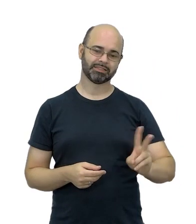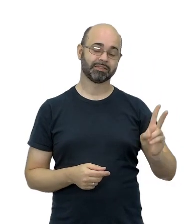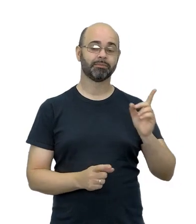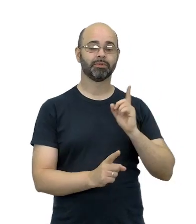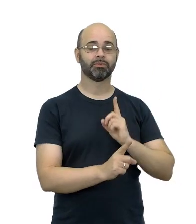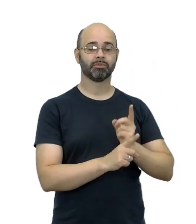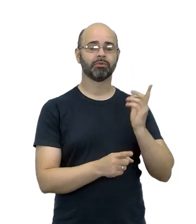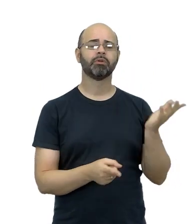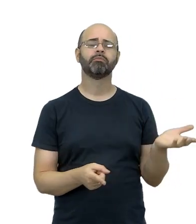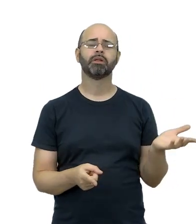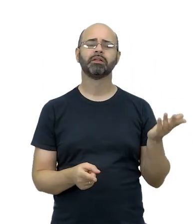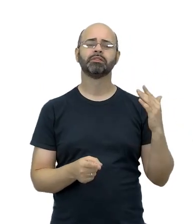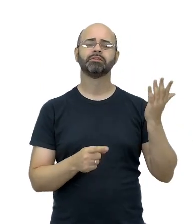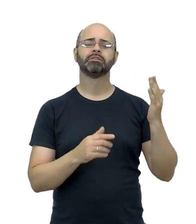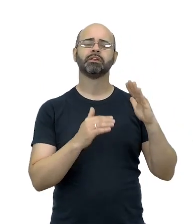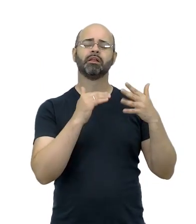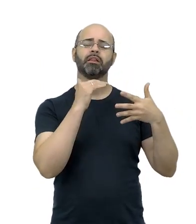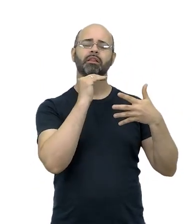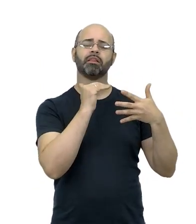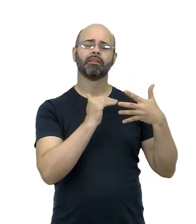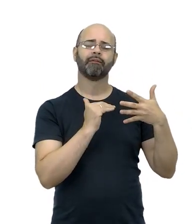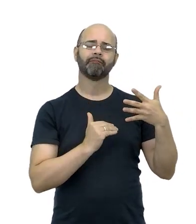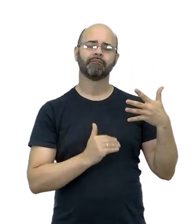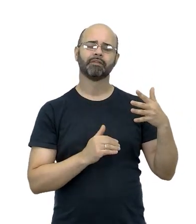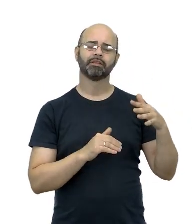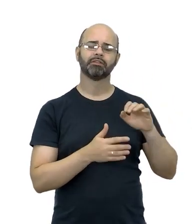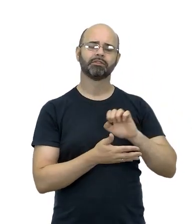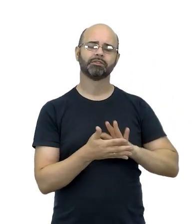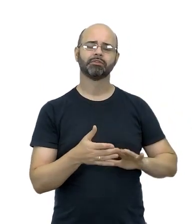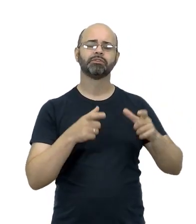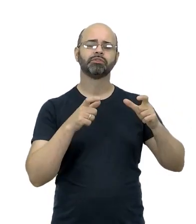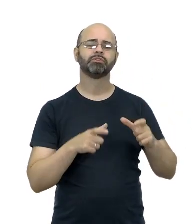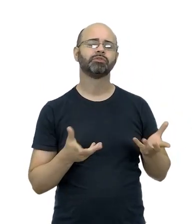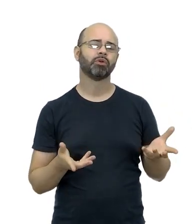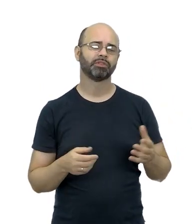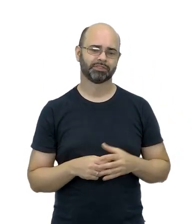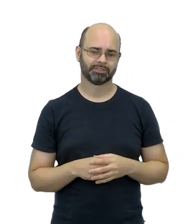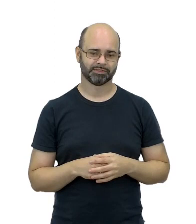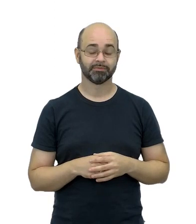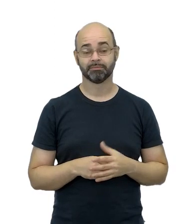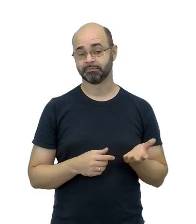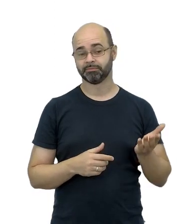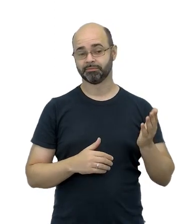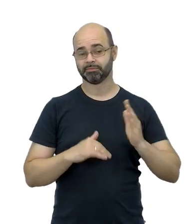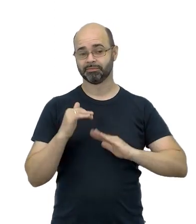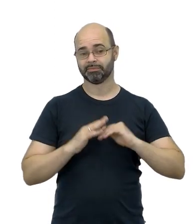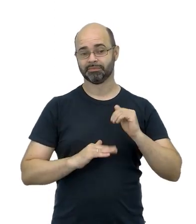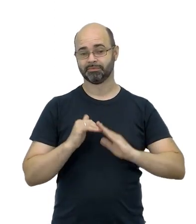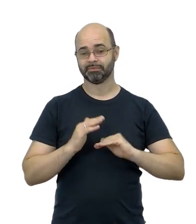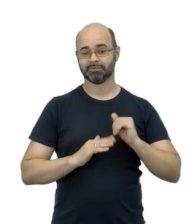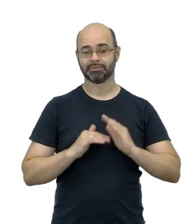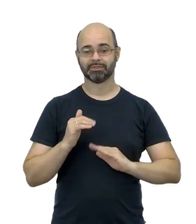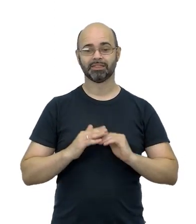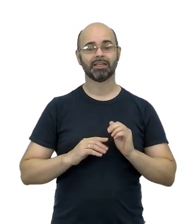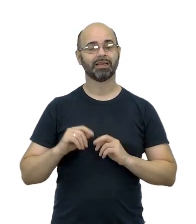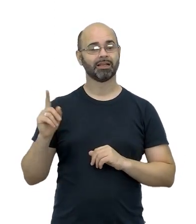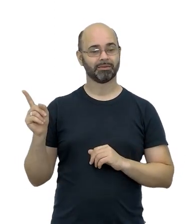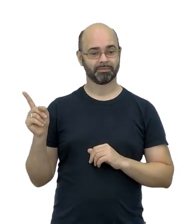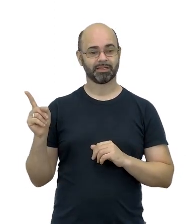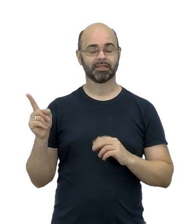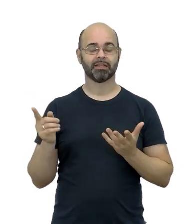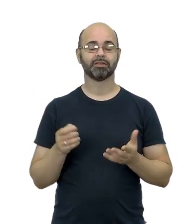então, esses níveis propostos aí nas atividades? E para isso nós temos as habilidades que vão permitir aí esse